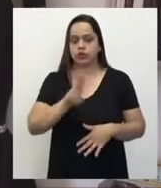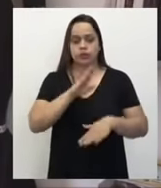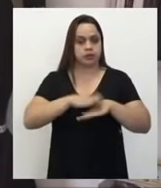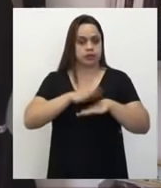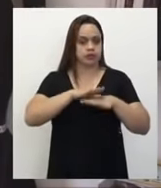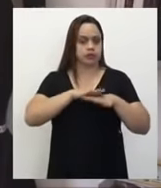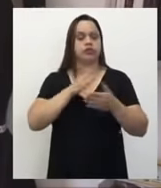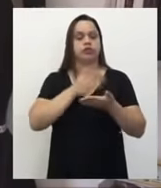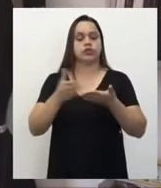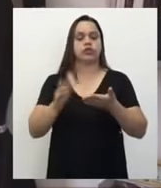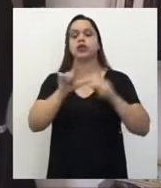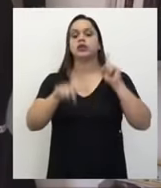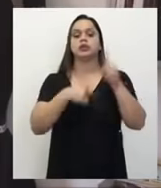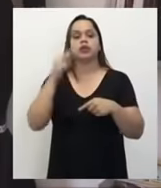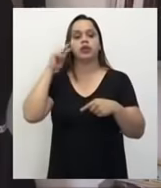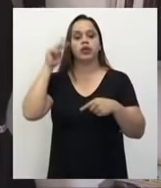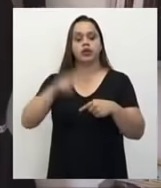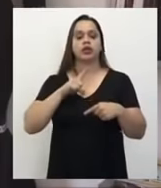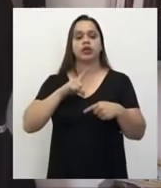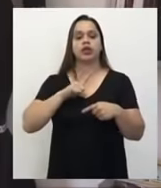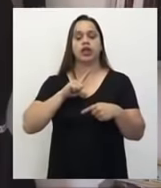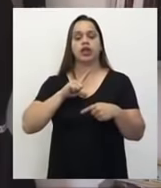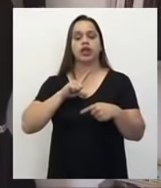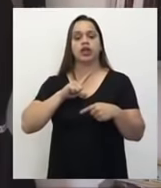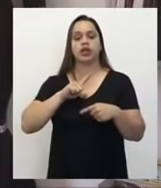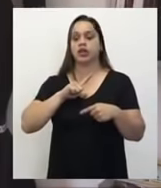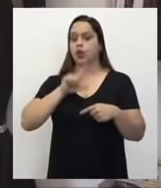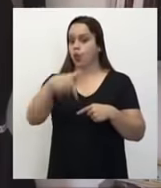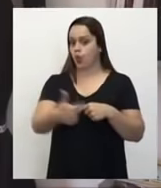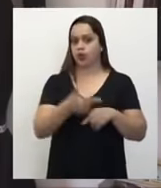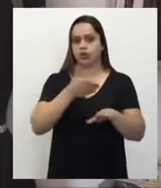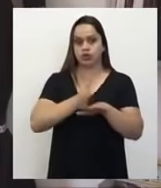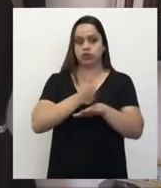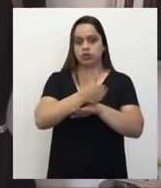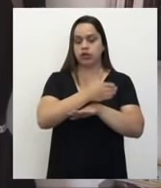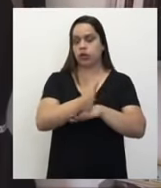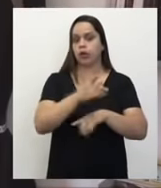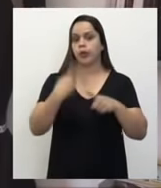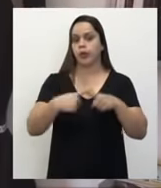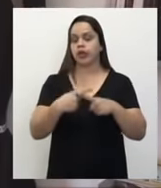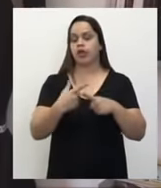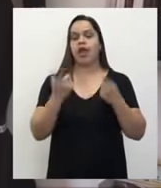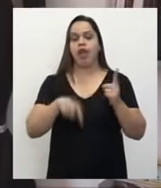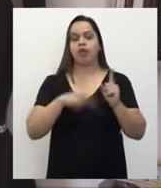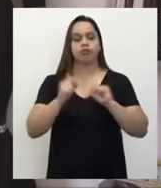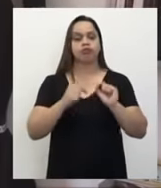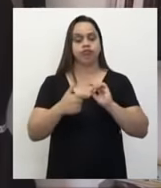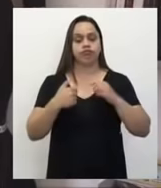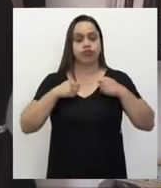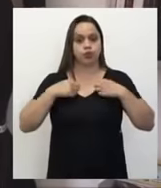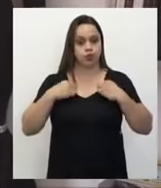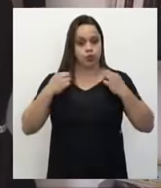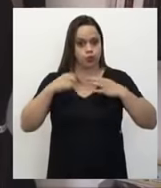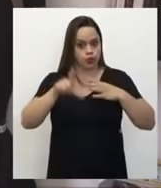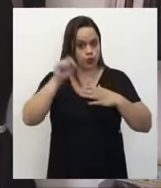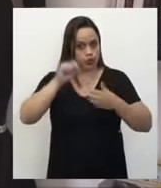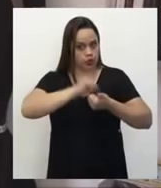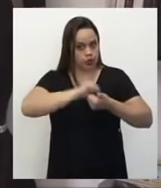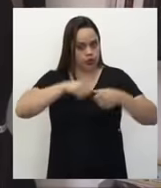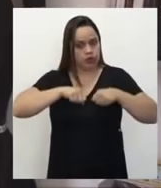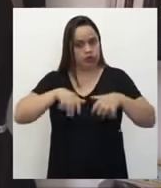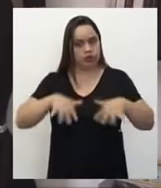aí, dentro dos tecidos, a gente tem um outro leque muito grande que é o que a gente quer transmitir com esse tecido. Se é um tecido